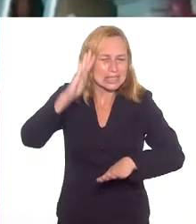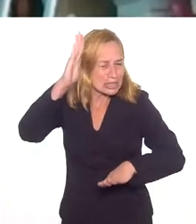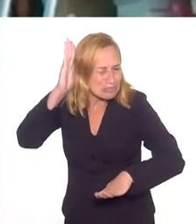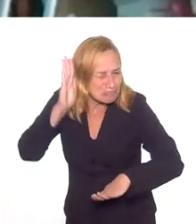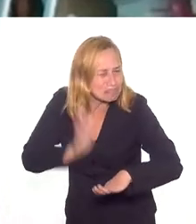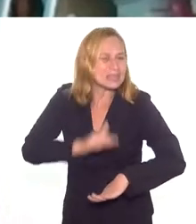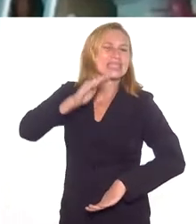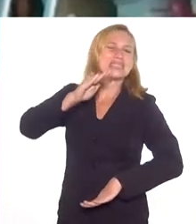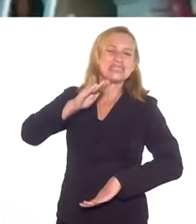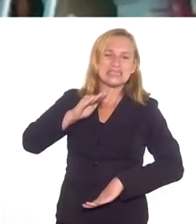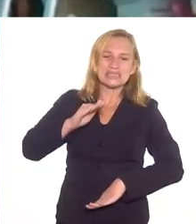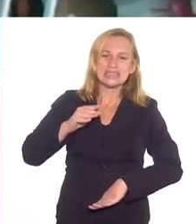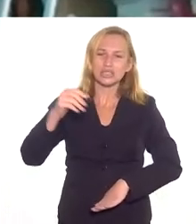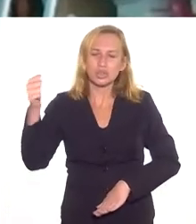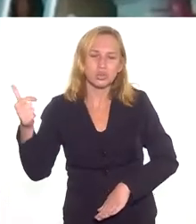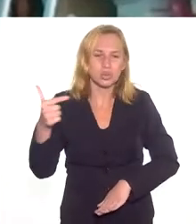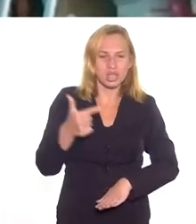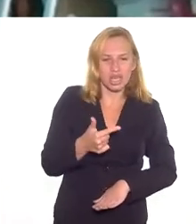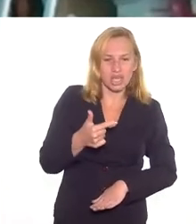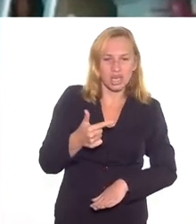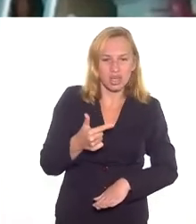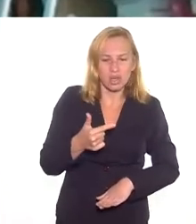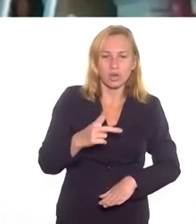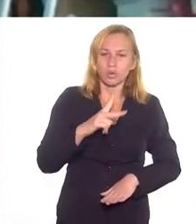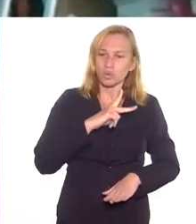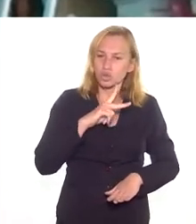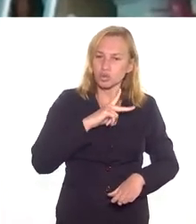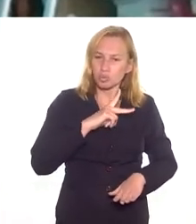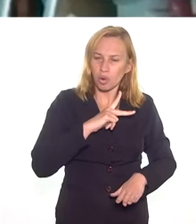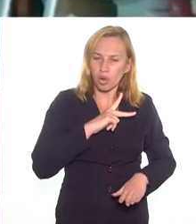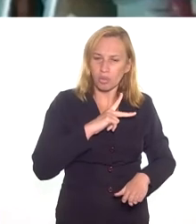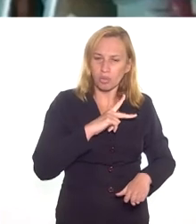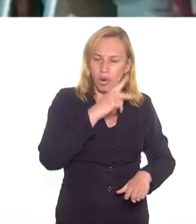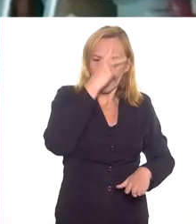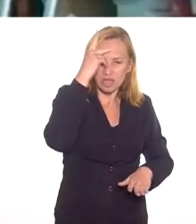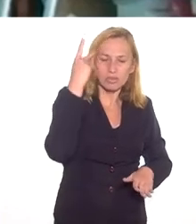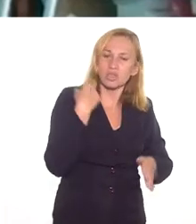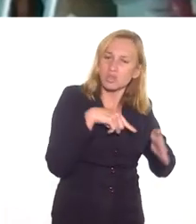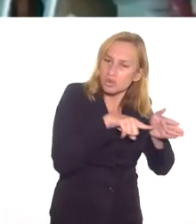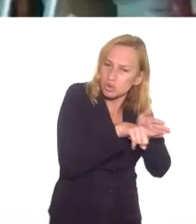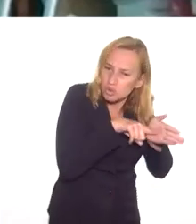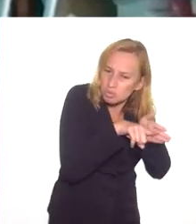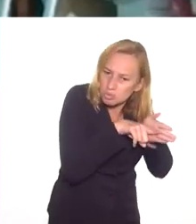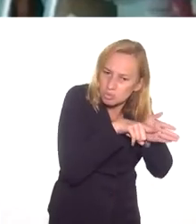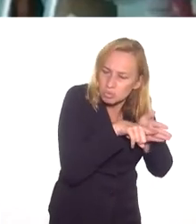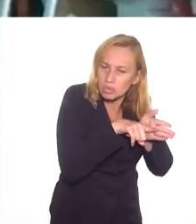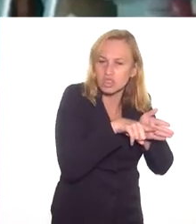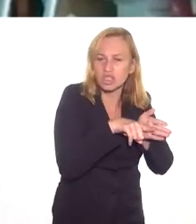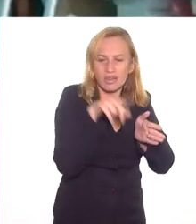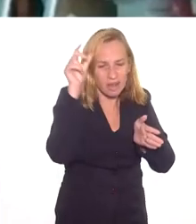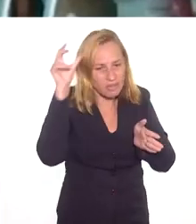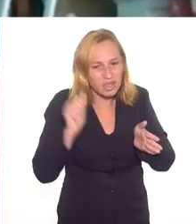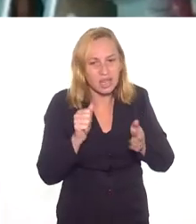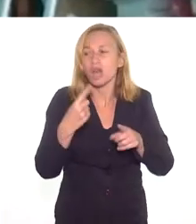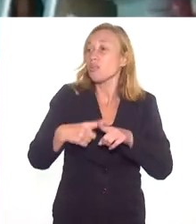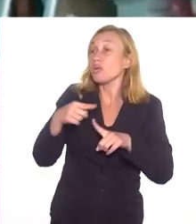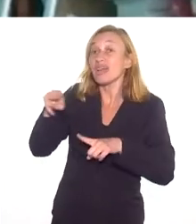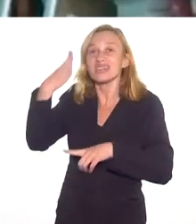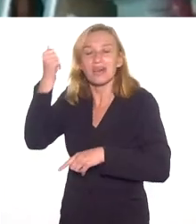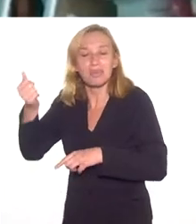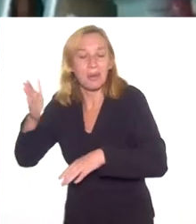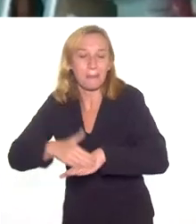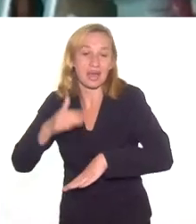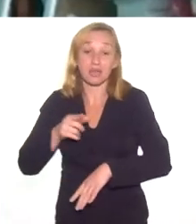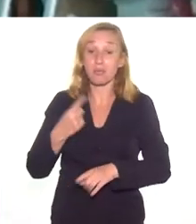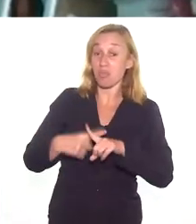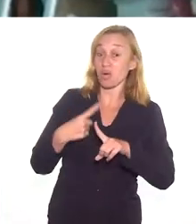África. Ele sabia mais que os próprios historiadores africanos. Sabia mais. Mas por que ele sabia